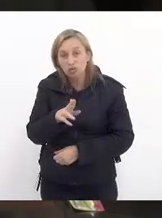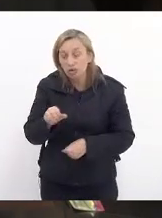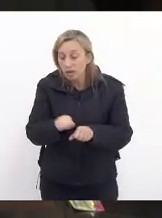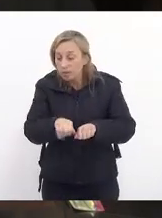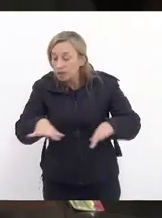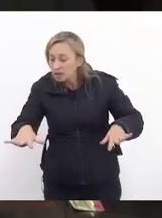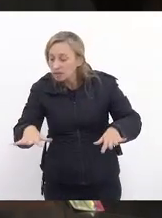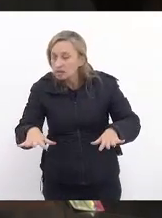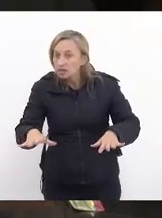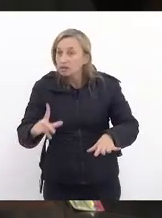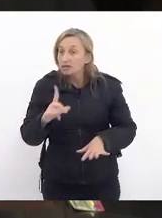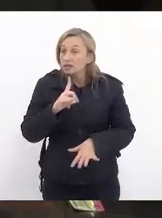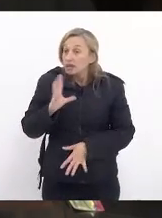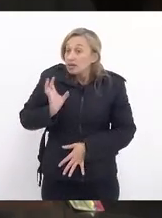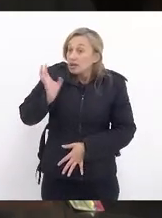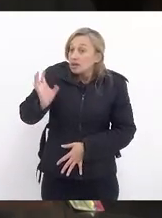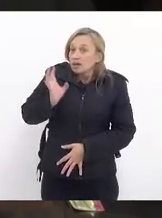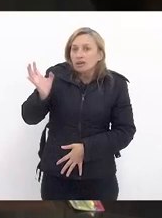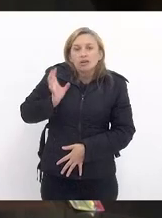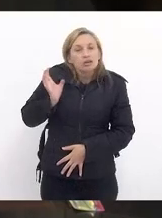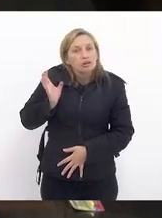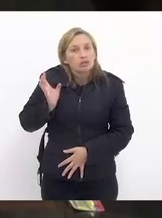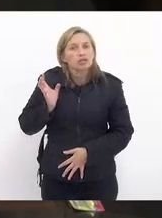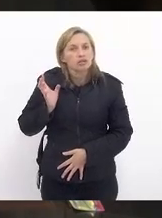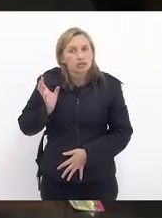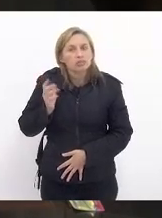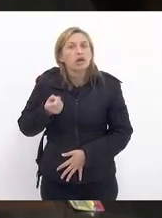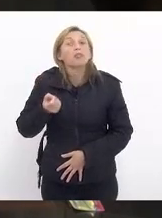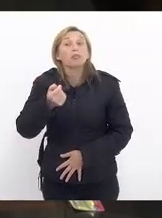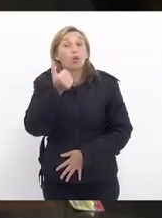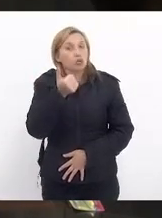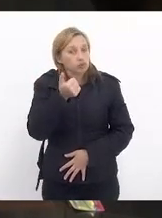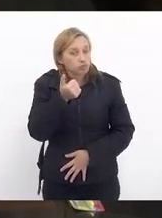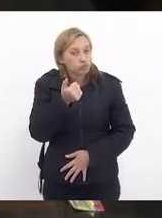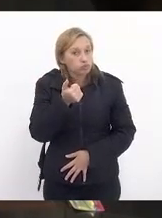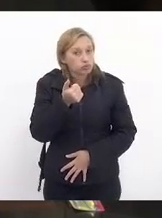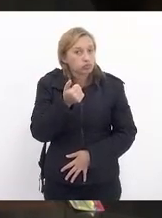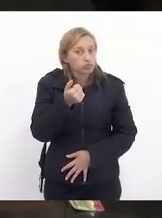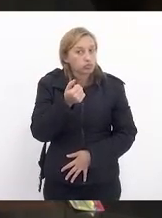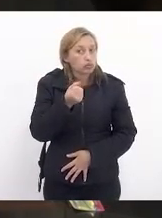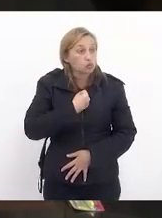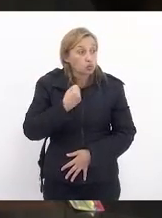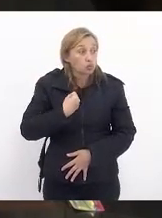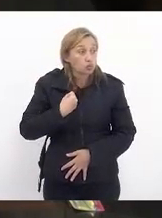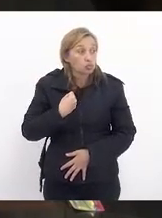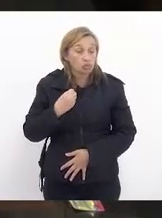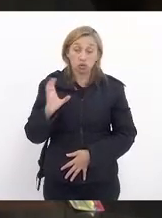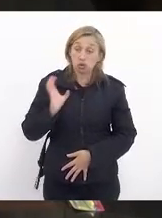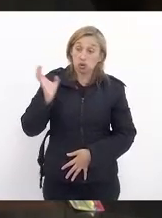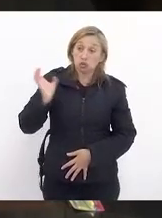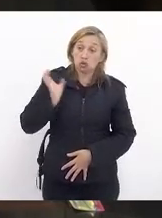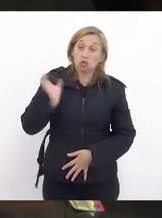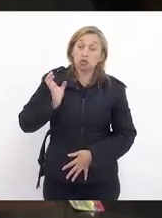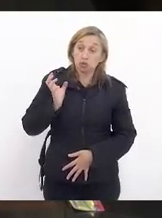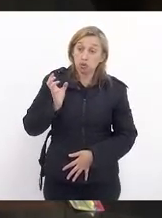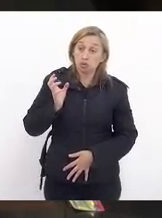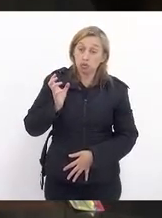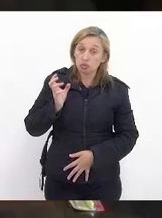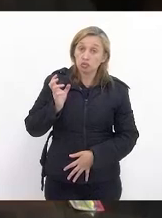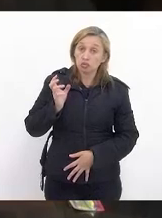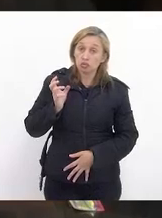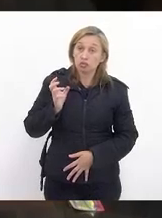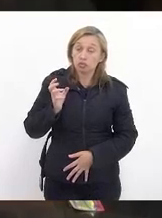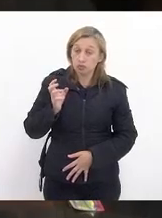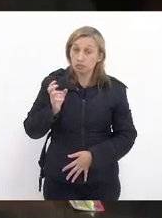pandemia gerou riqueza é para poucos aumentou o número de bilionários Aumentou a concentração